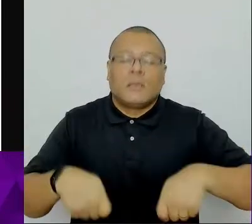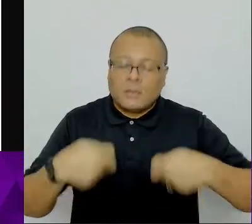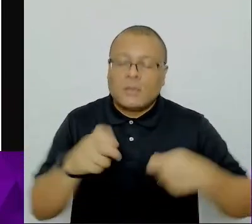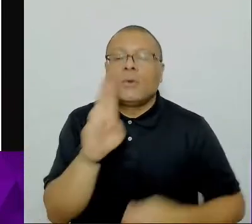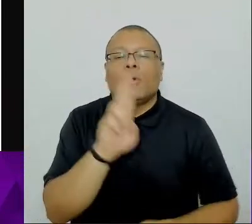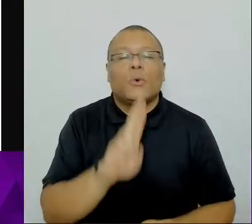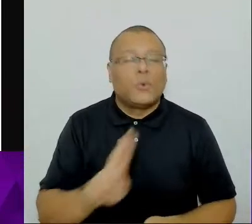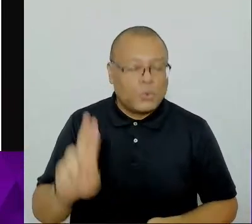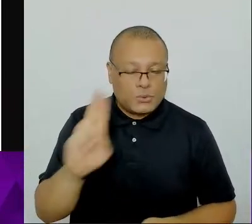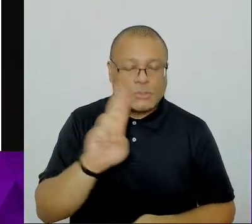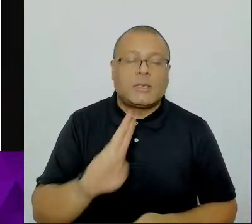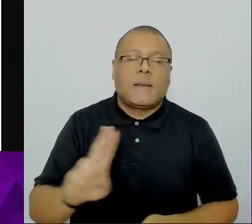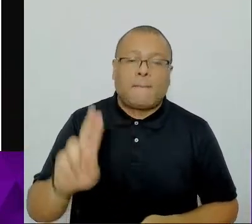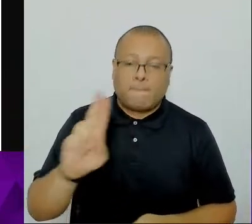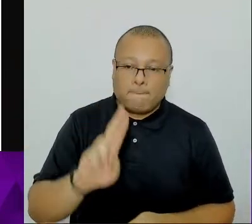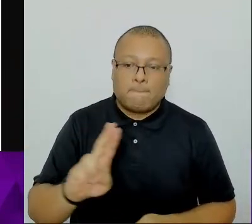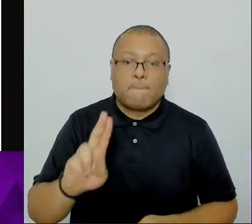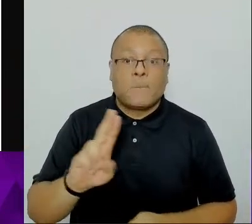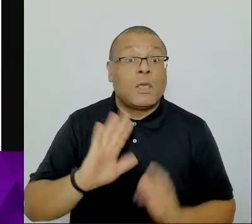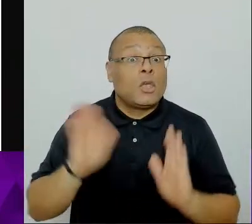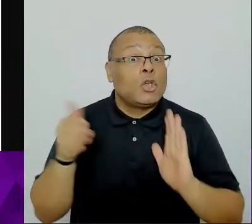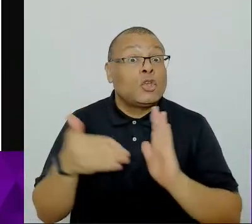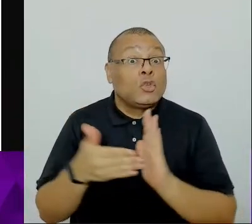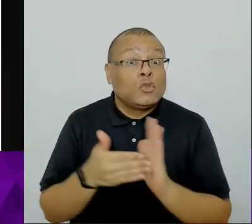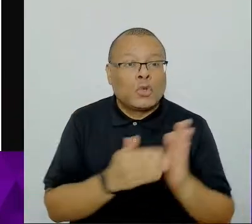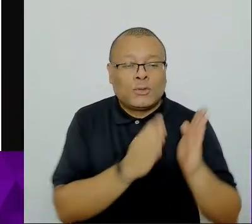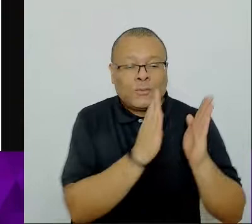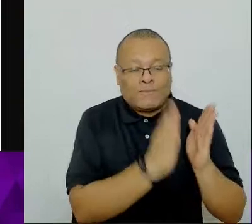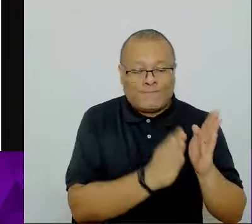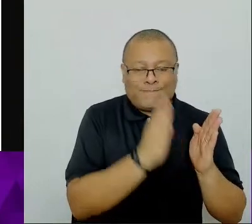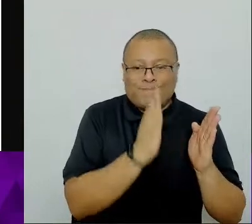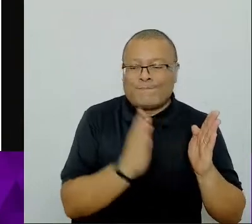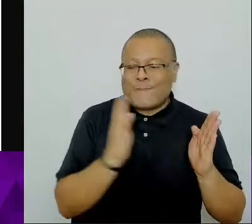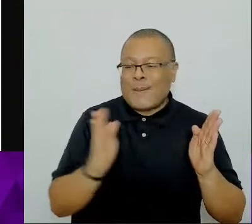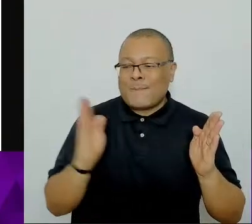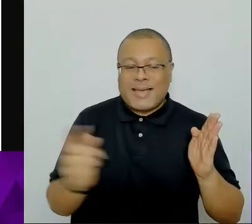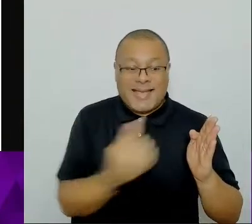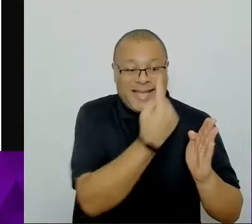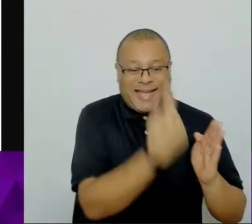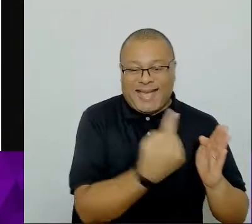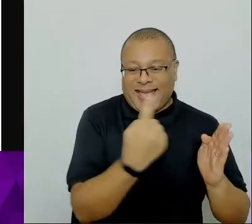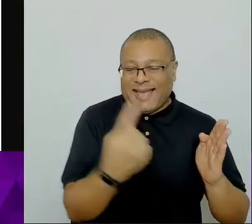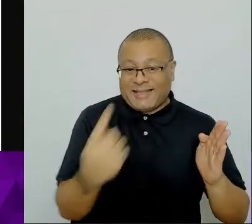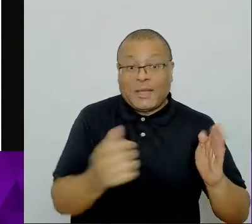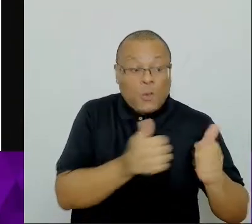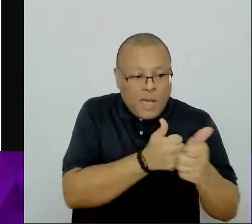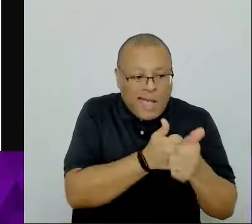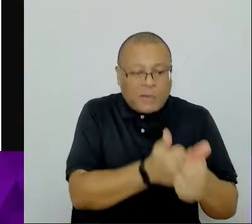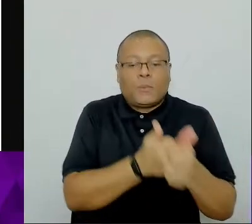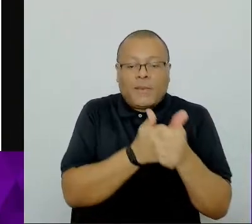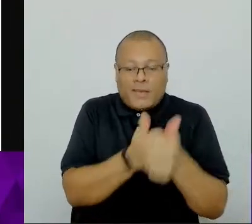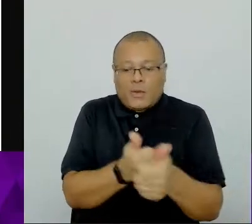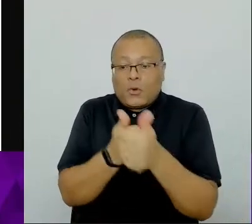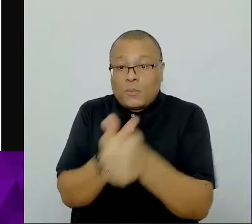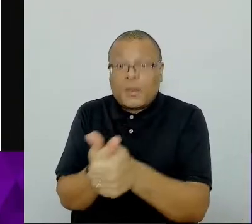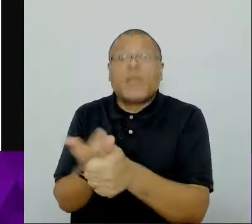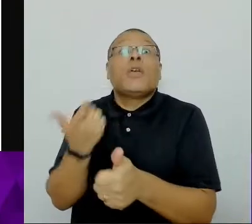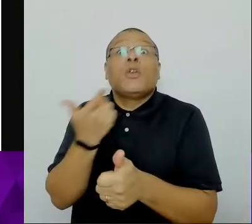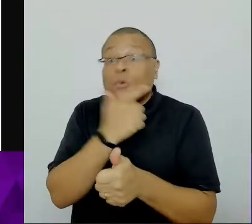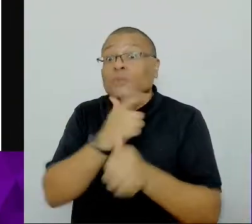utilizados, né, em todo esse pipeline para que ele aconteça, né, para que essa